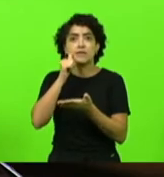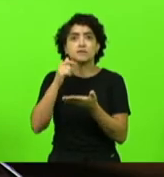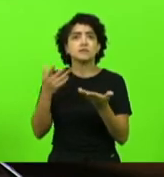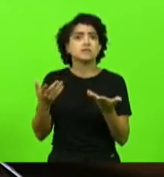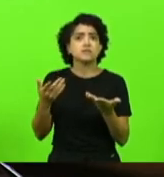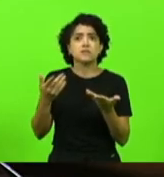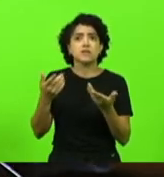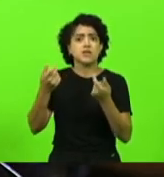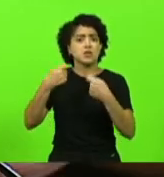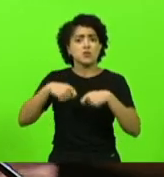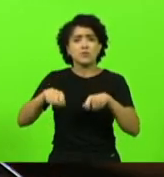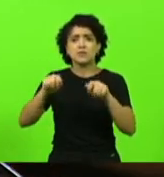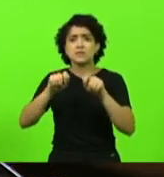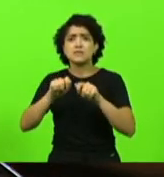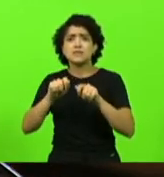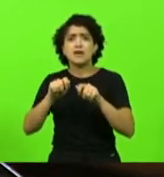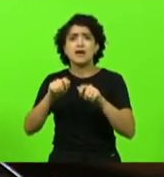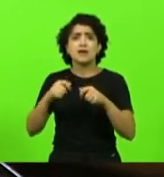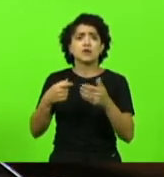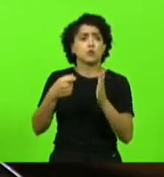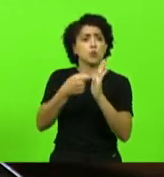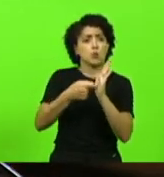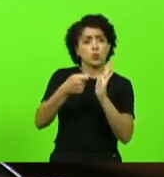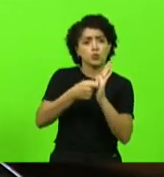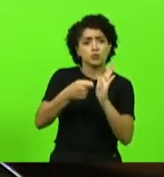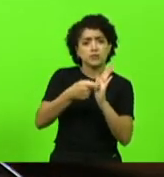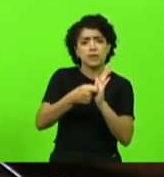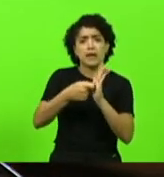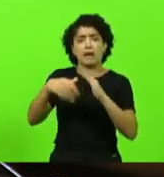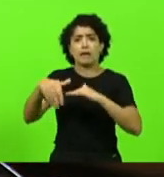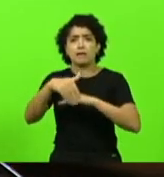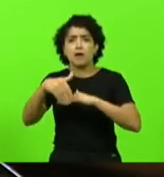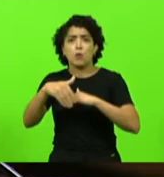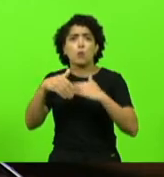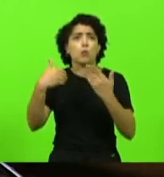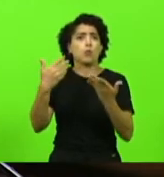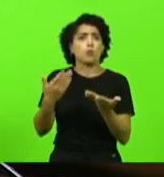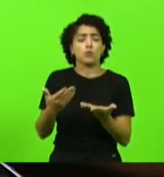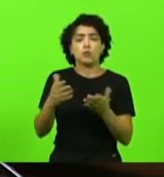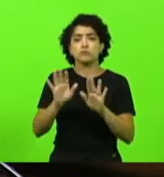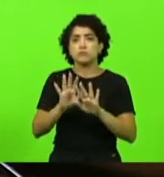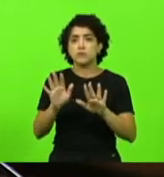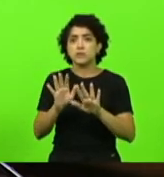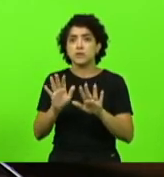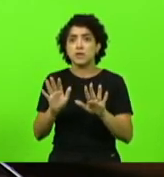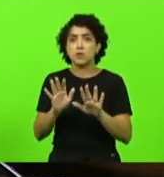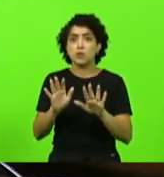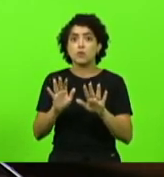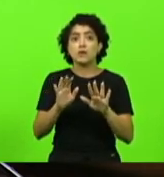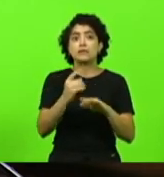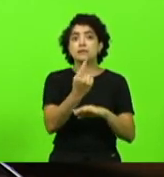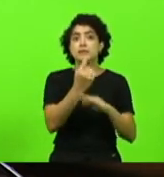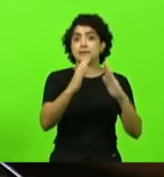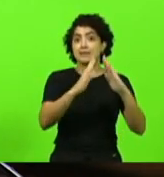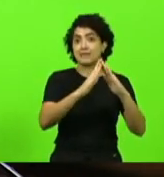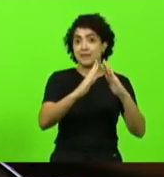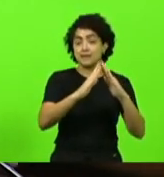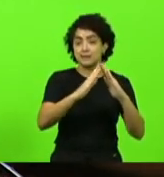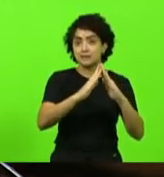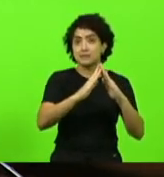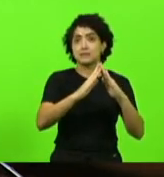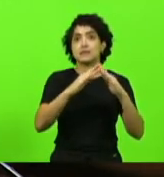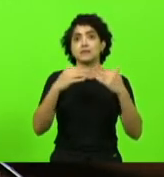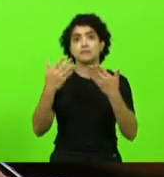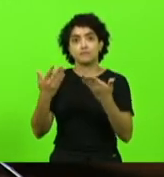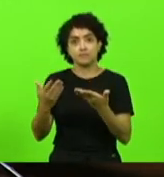no fronte de batalha ou na rua, nada disso. Elas, do isolamento da sua casa e da sua máquina